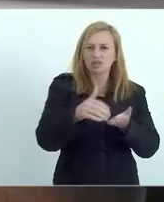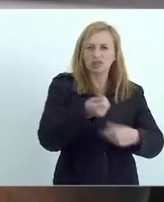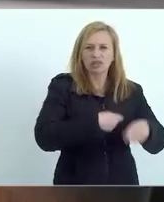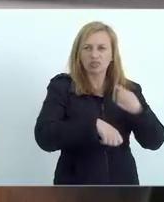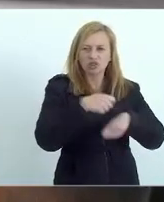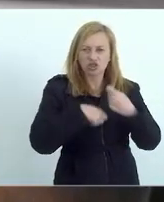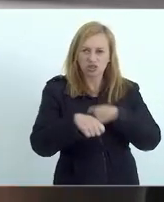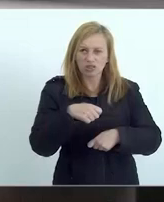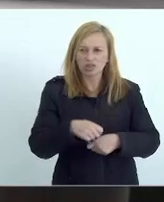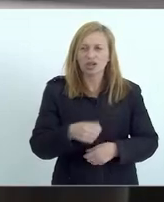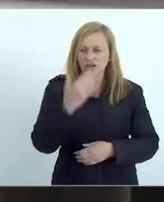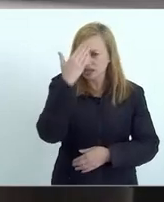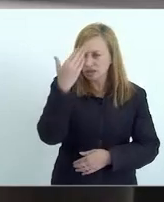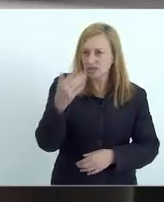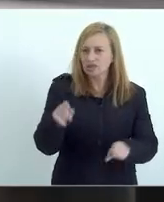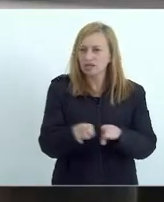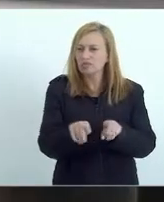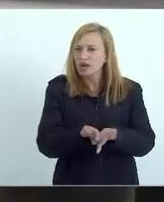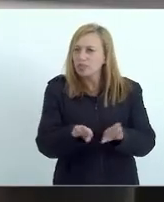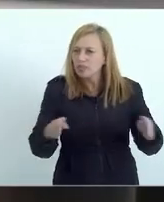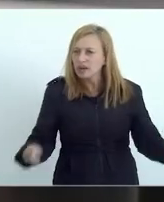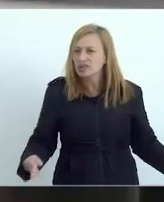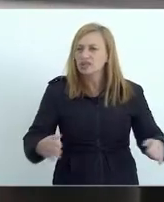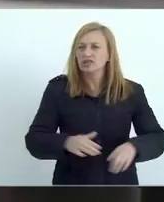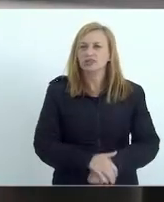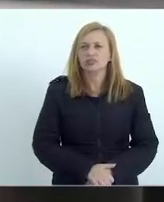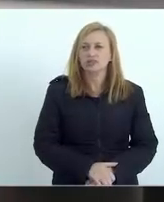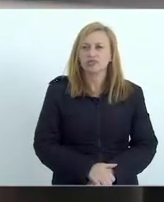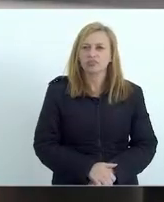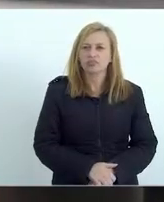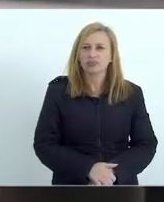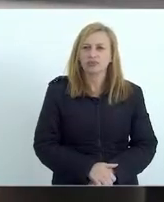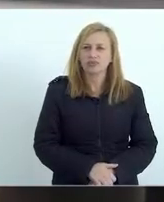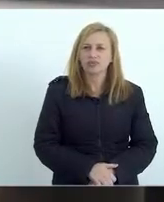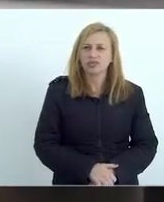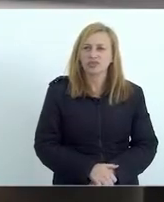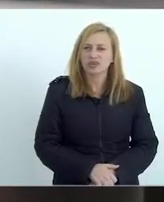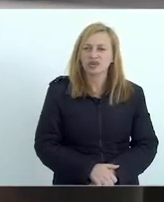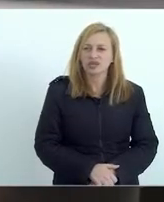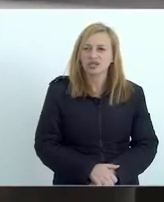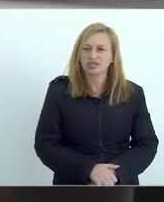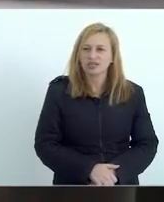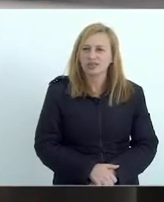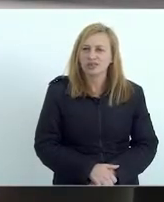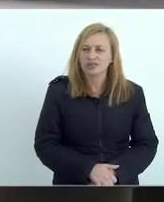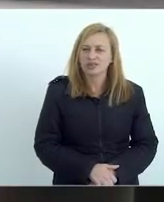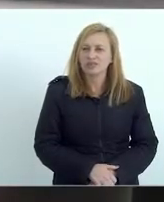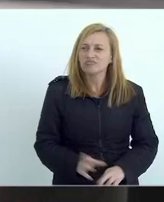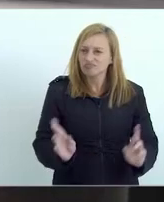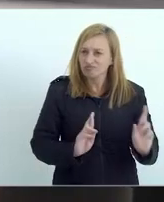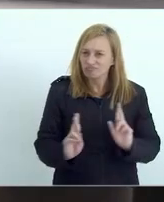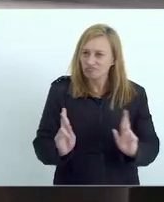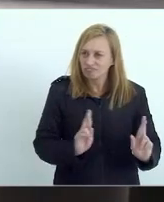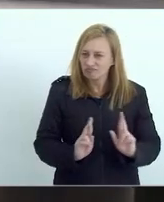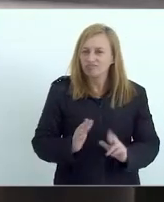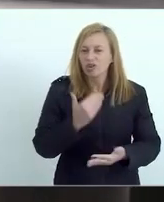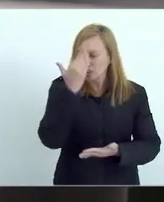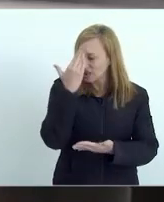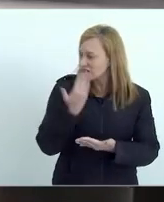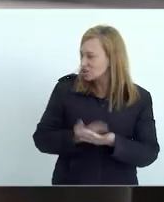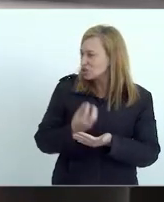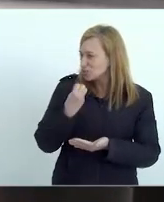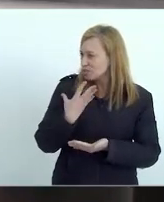administrativa agradecer a mesa e assim eu eu me relaciono Eu